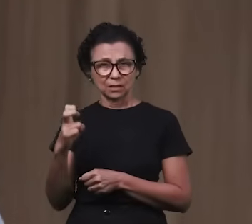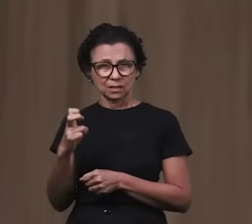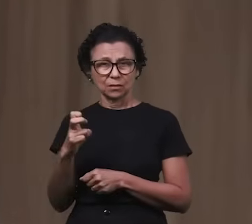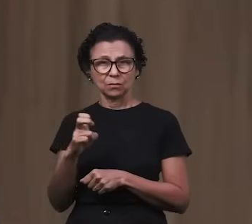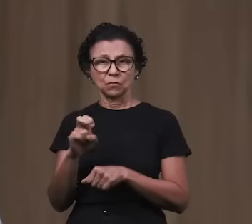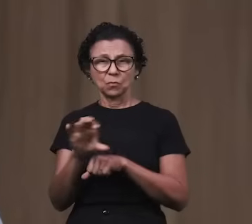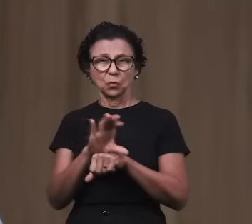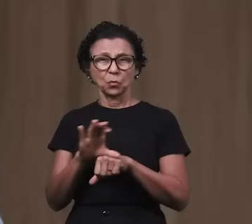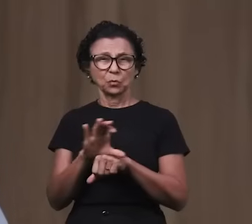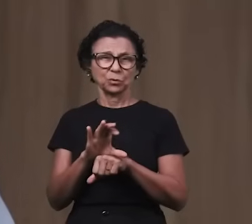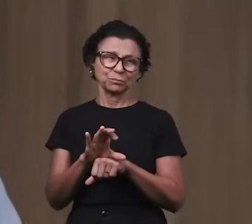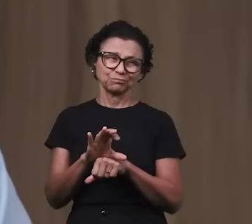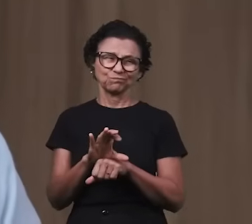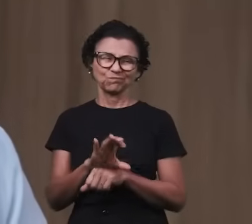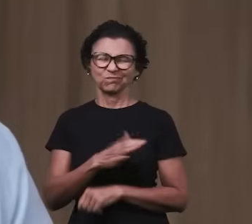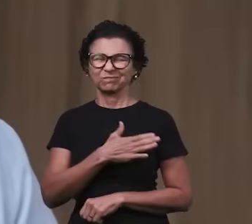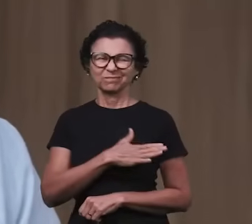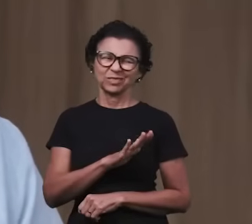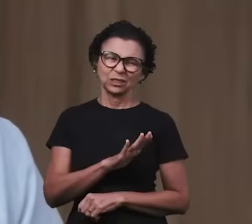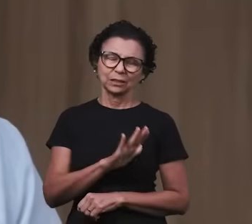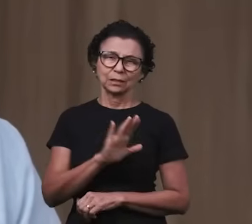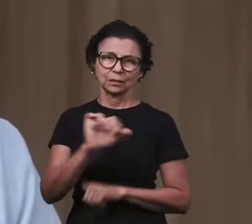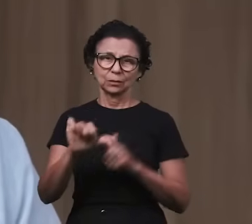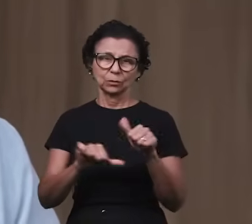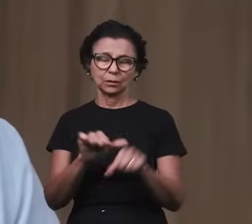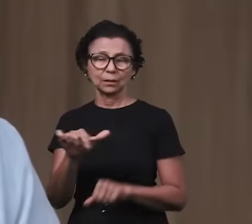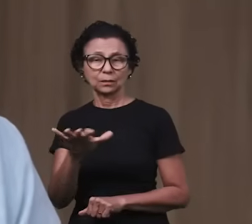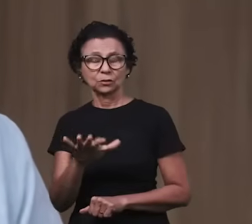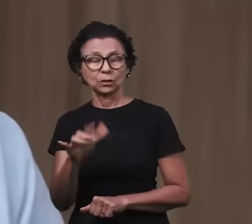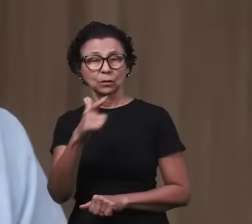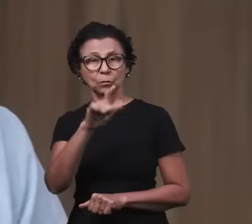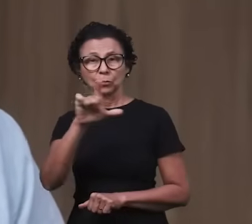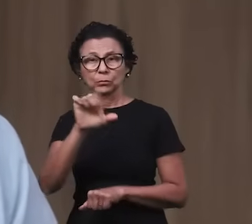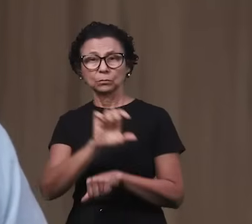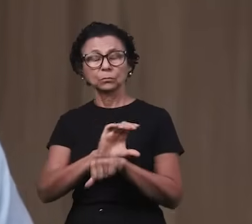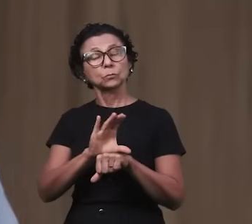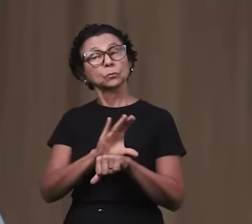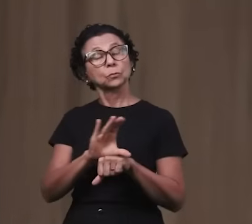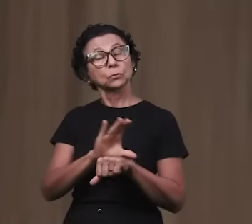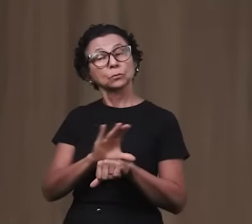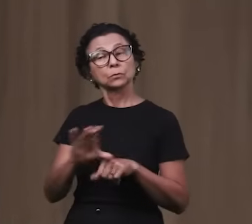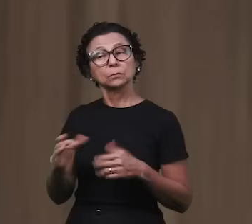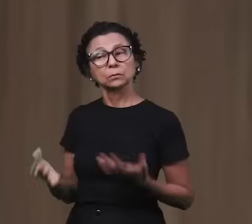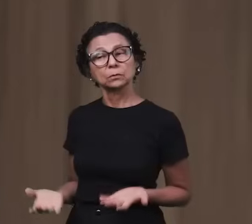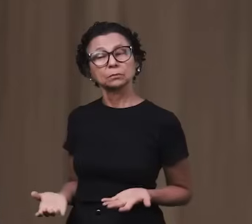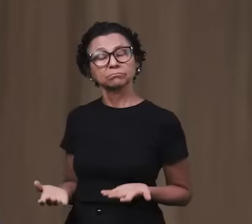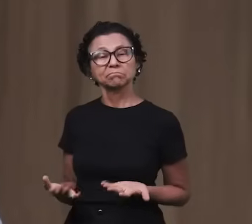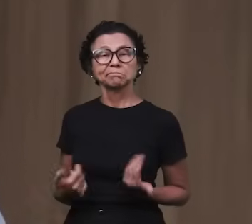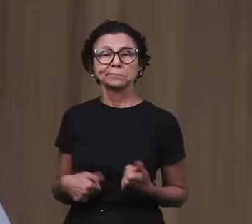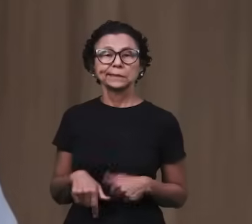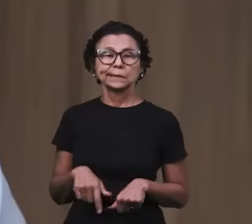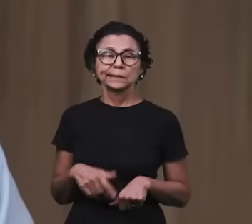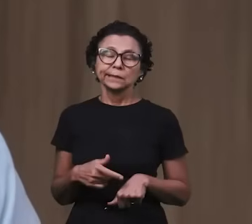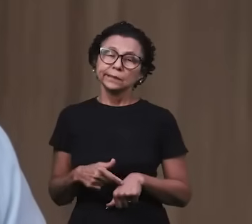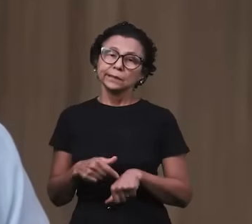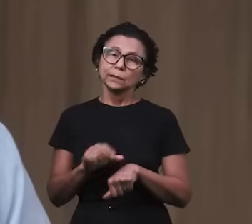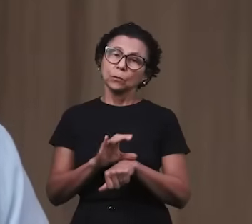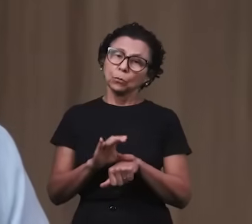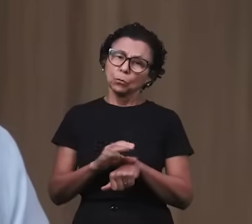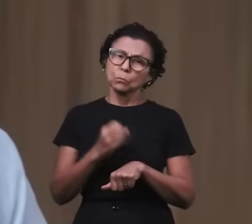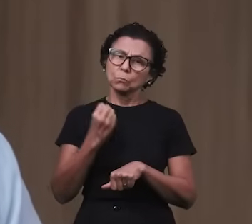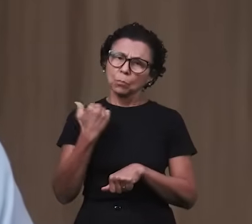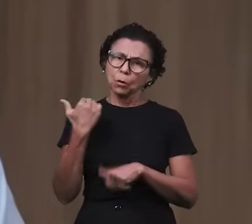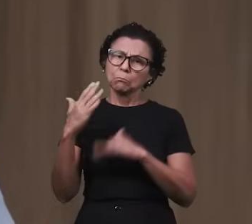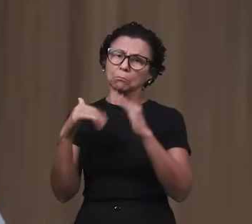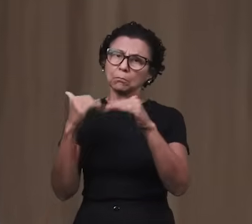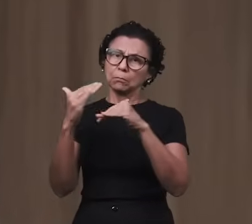identificava, e aí eu queria trocar de área para um outro curso. E mesmo sendo um curso que era promissor, eu não deixei